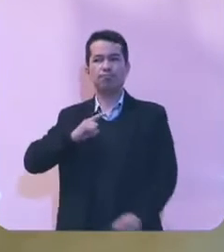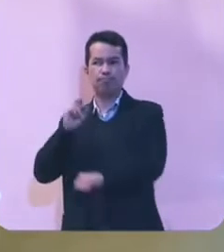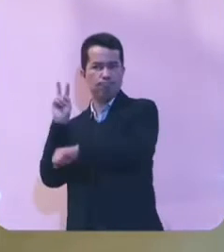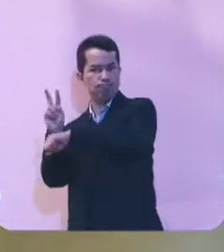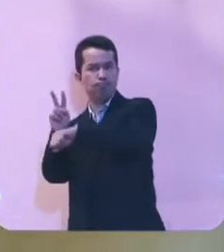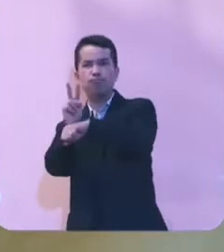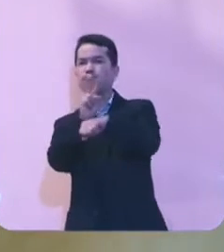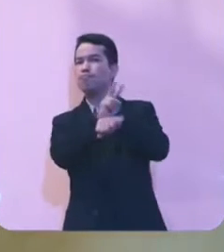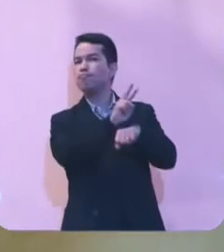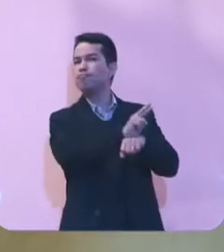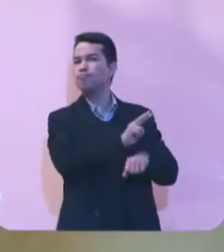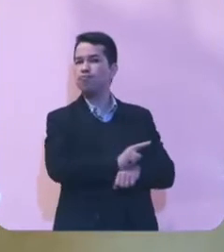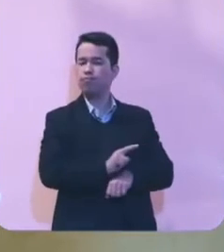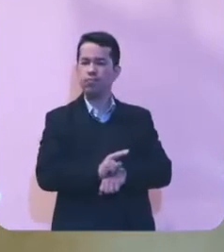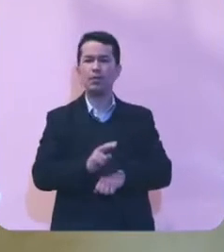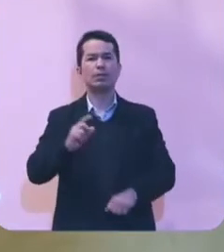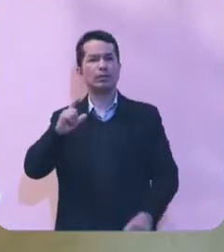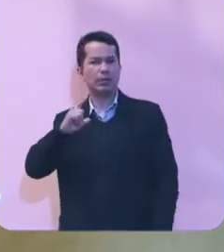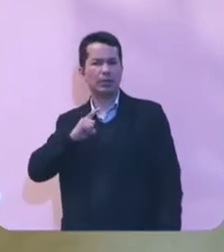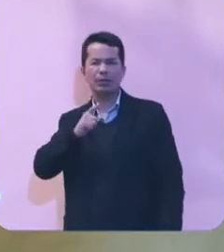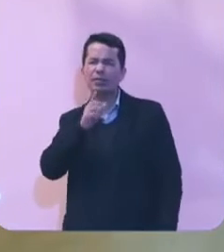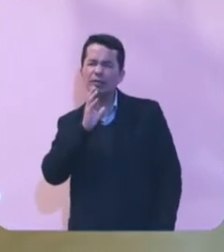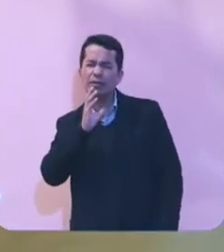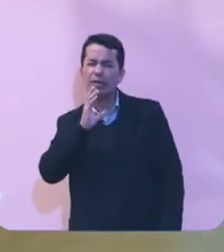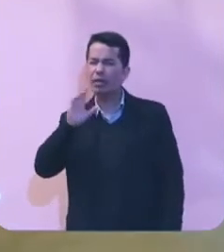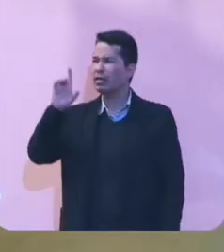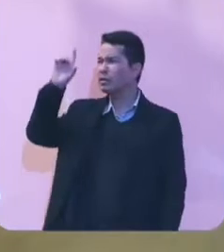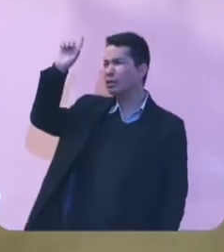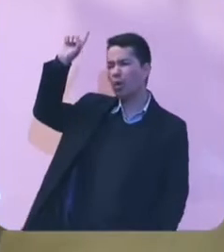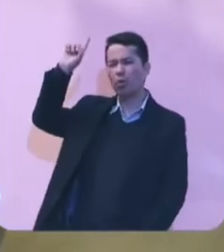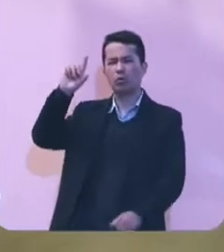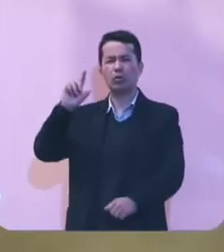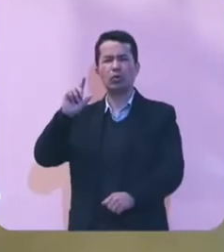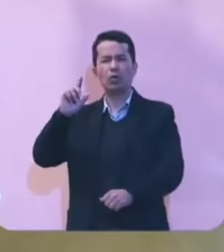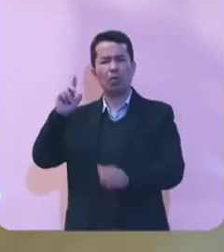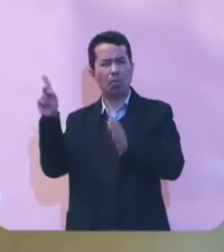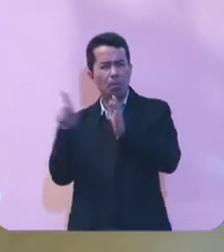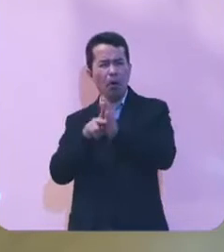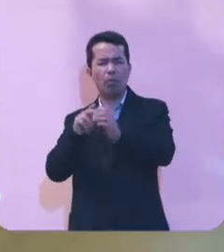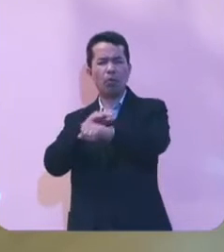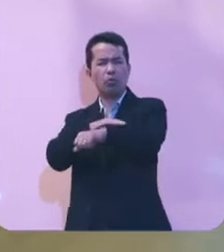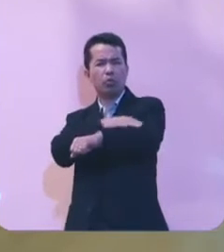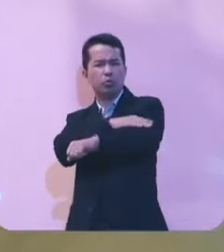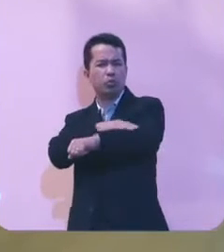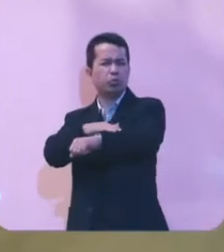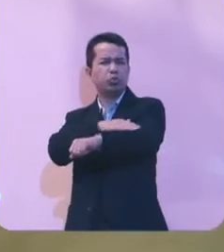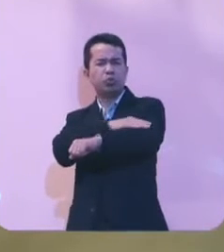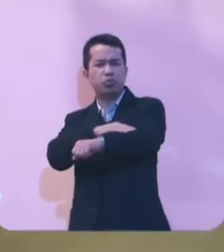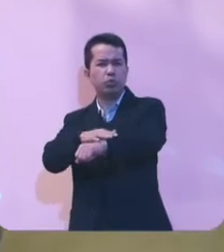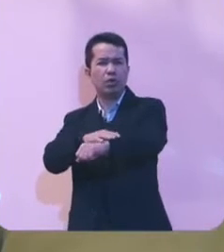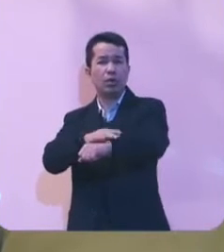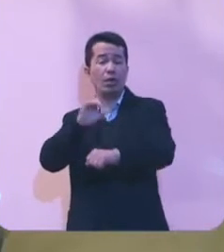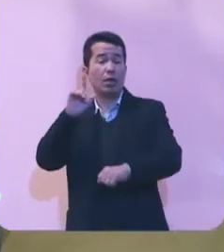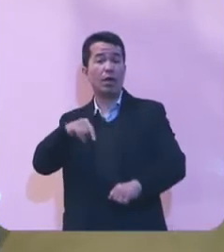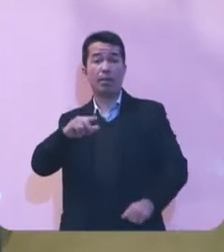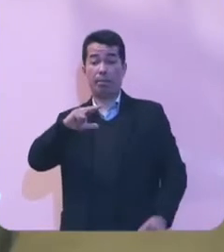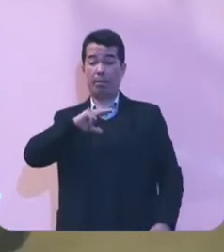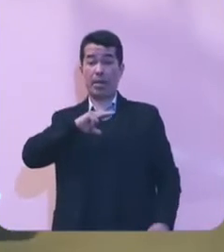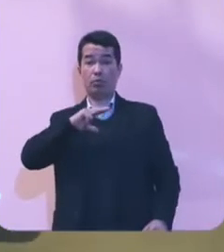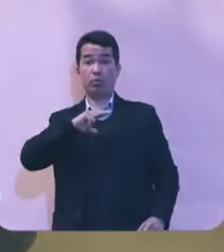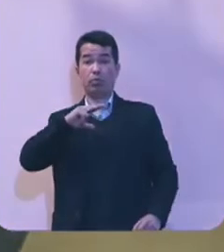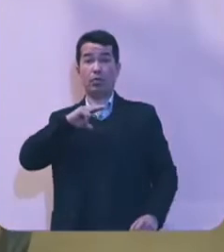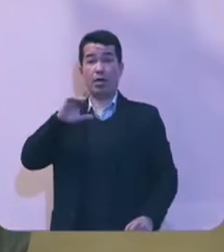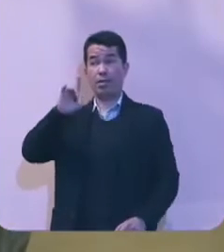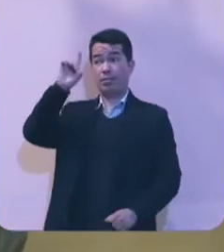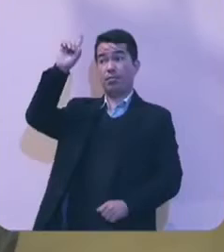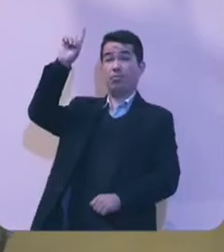te proteja. E esse nome, Deus de Jacó, era um nome que representa exclusividade. Se Deus não for